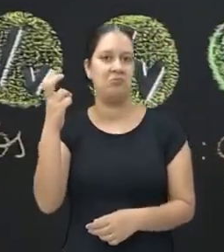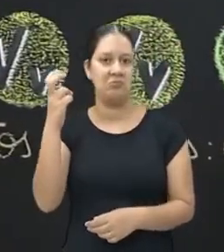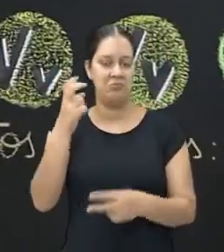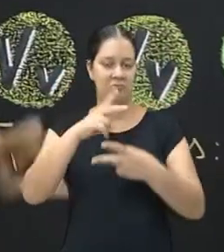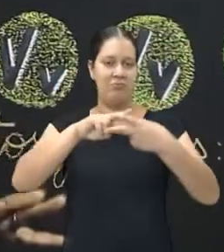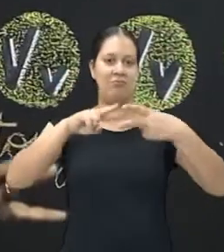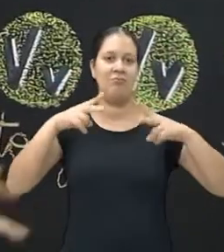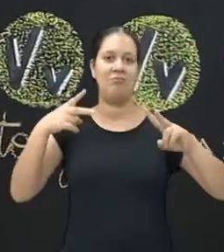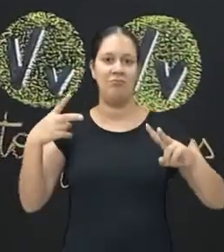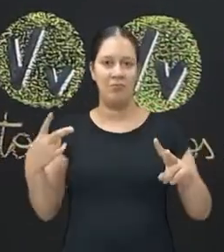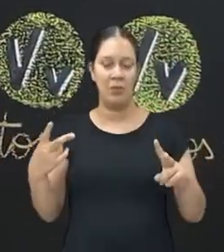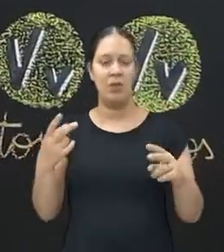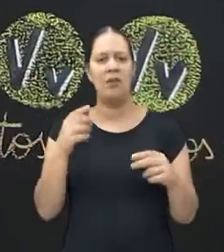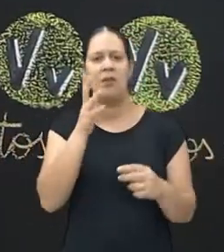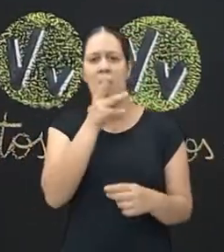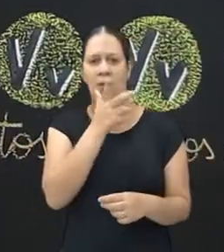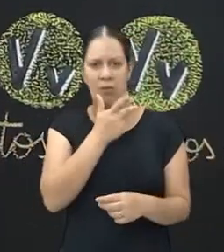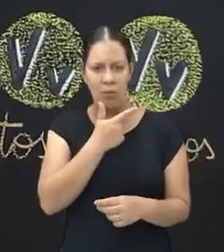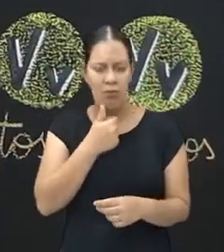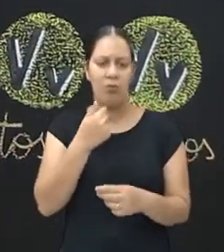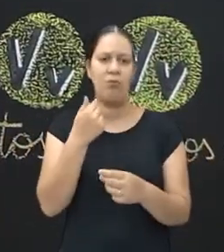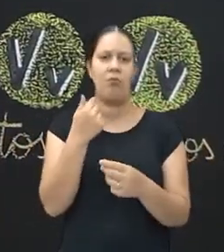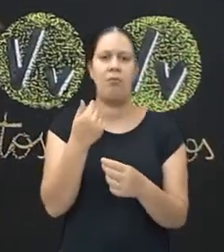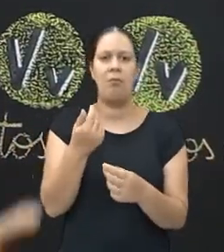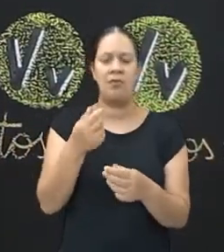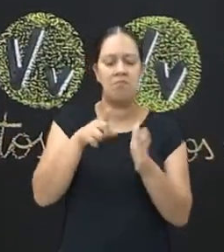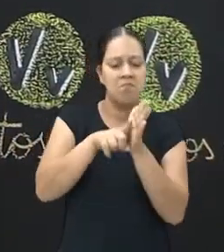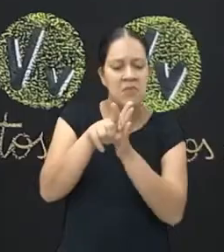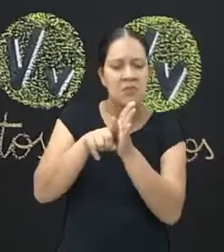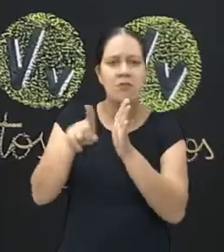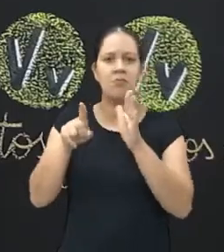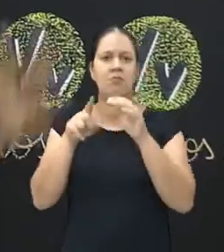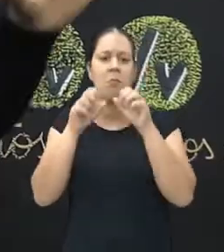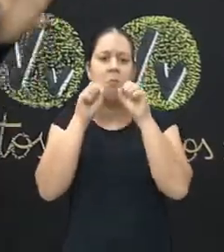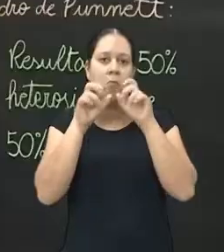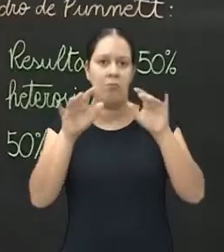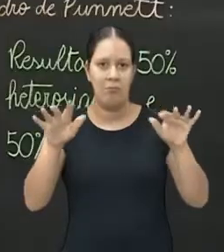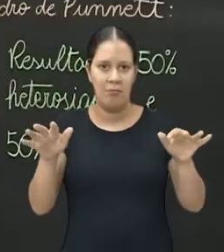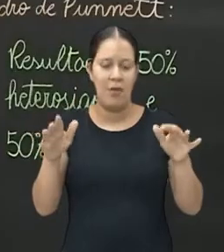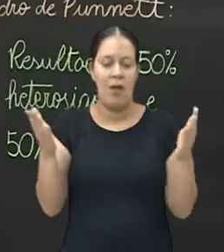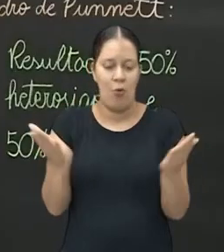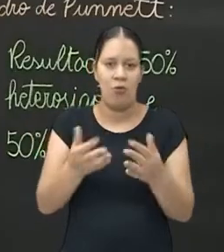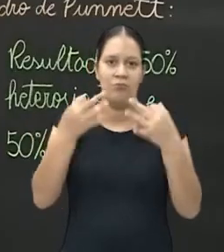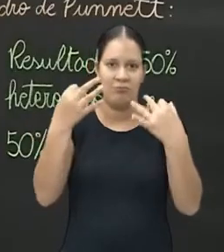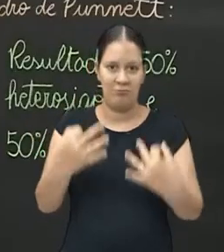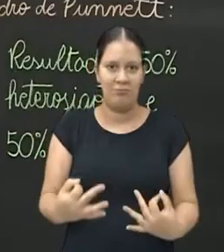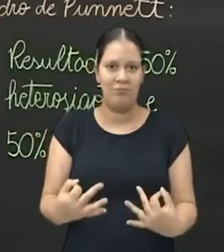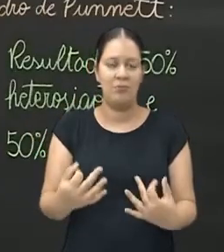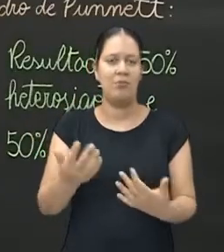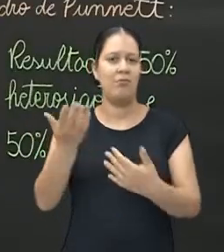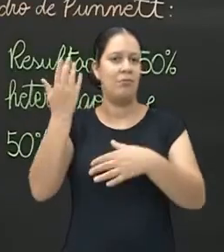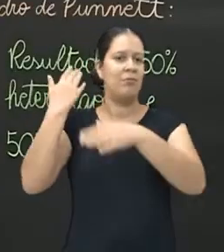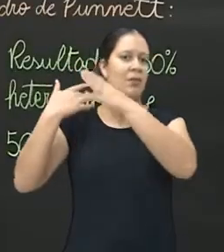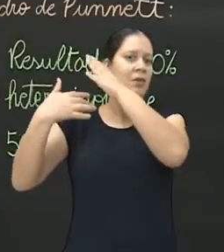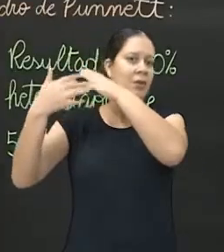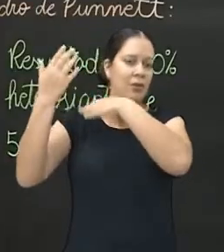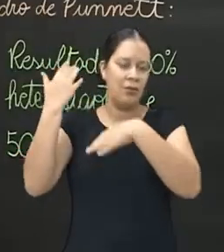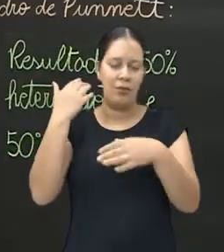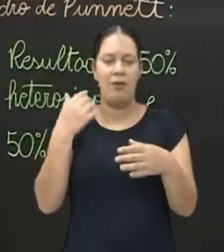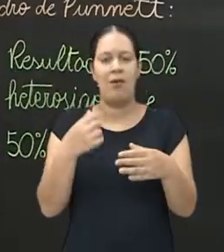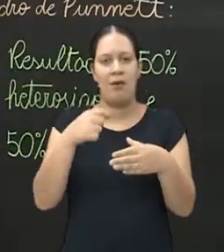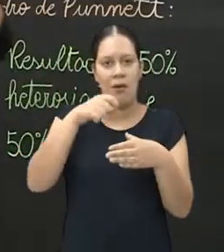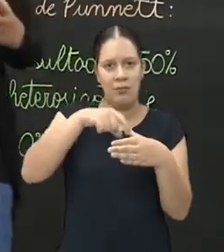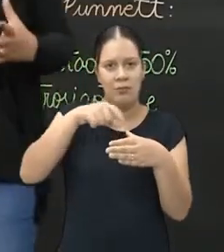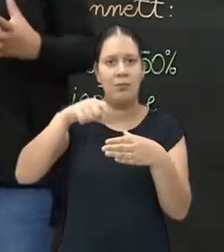serem disseminados, mas foram disseminados e amplamente confirmados. Então, tudo começou lá com as ervilhas de Mendel.